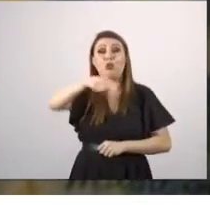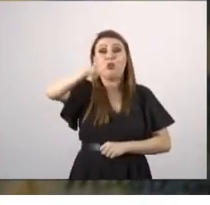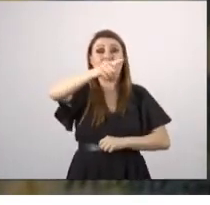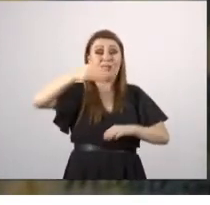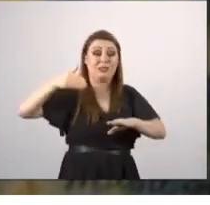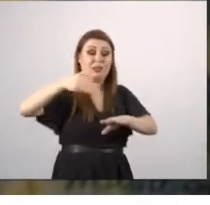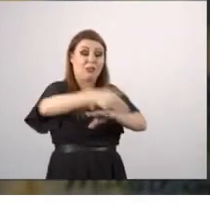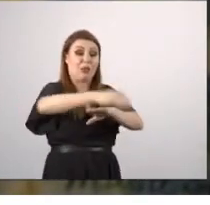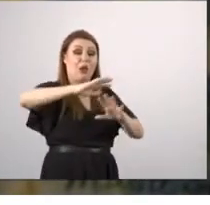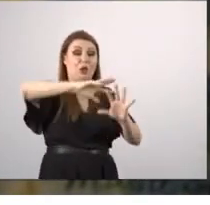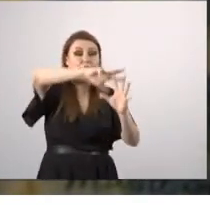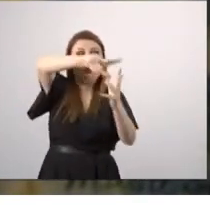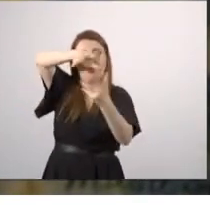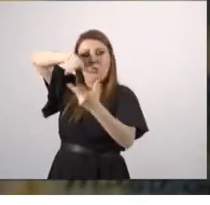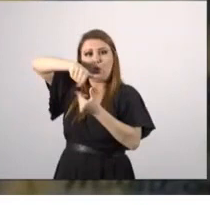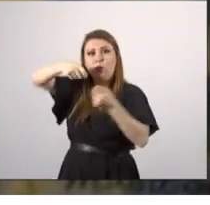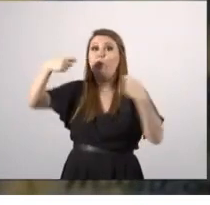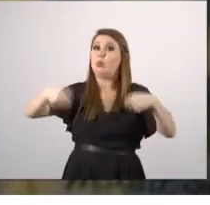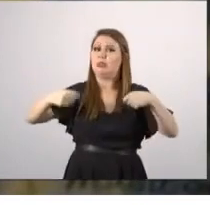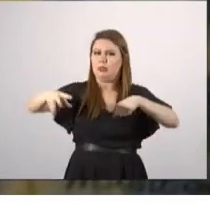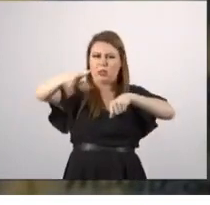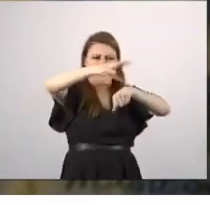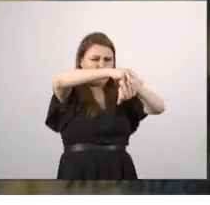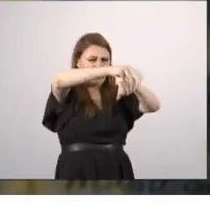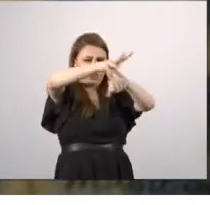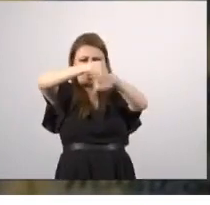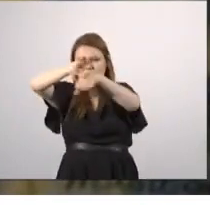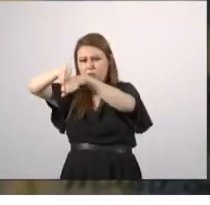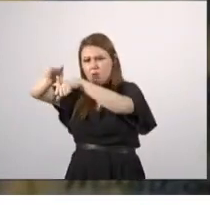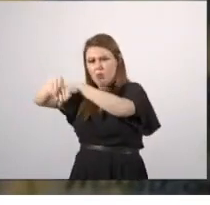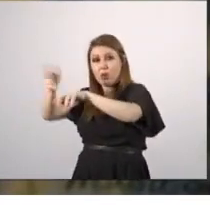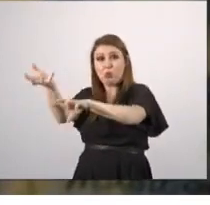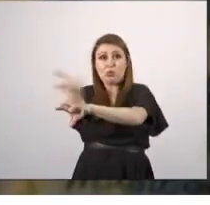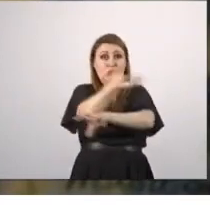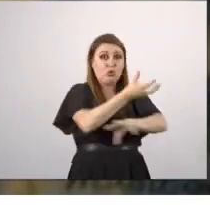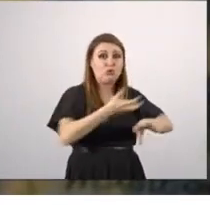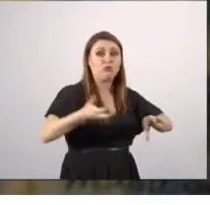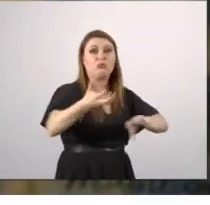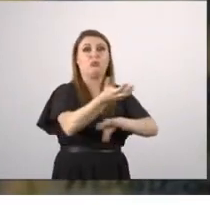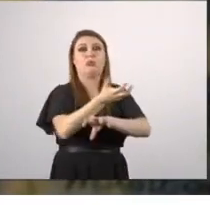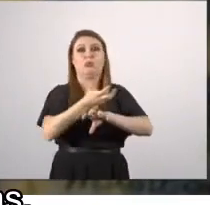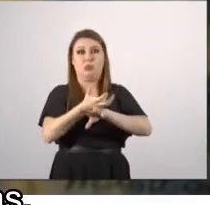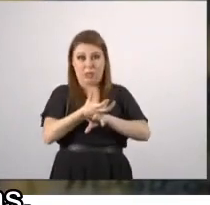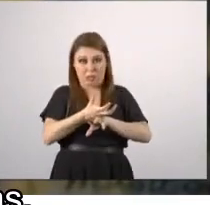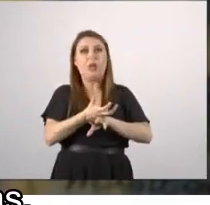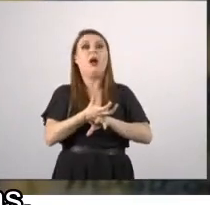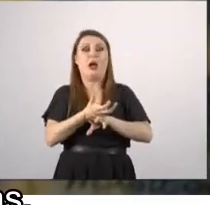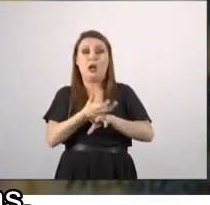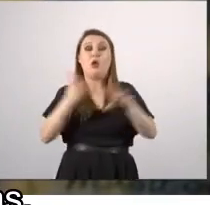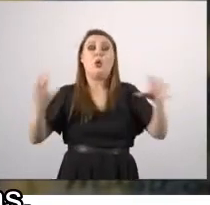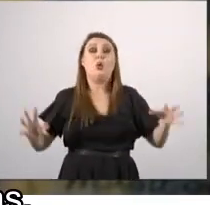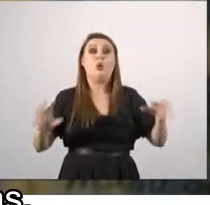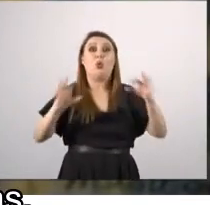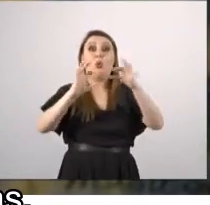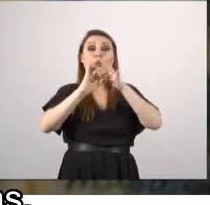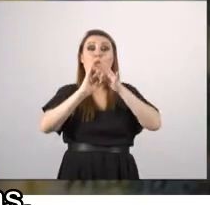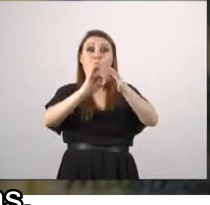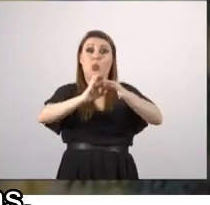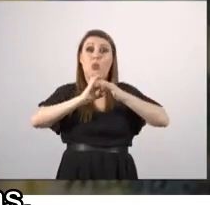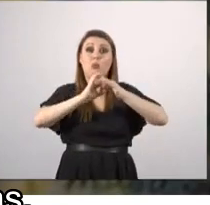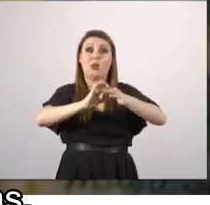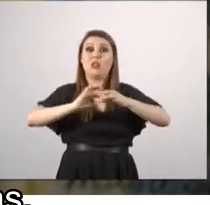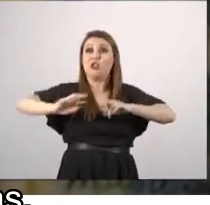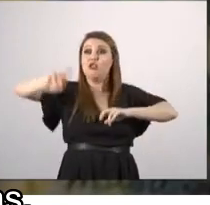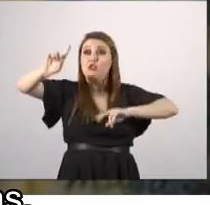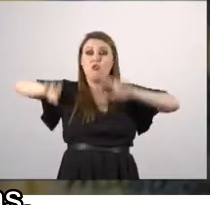exige vastos conhecimentos interdisciplinares, unindo e integrando